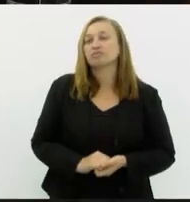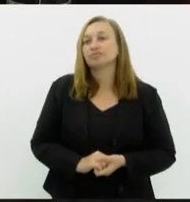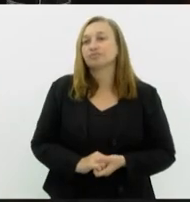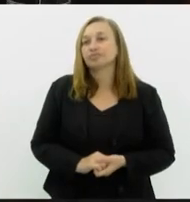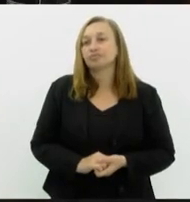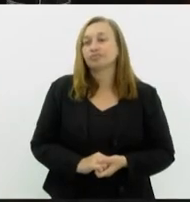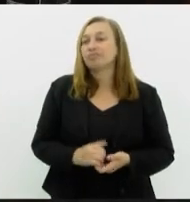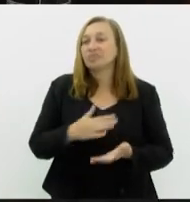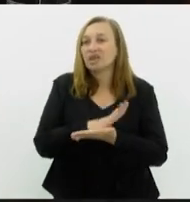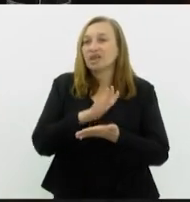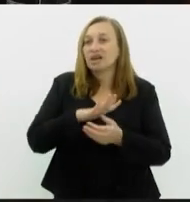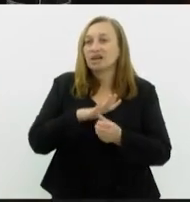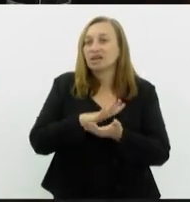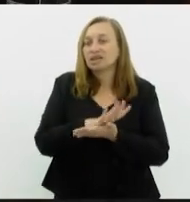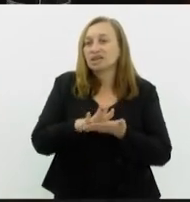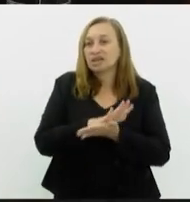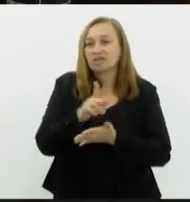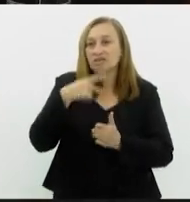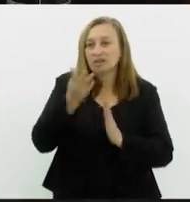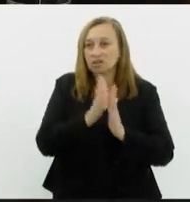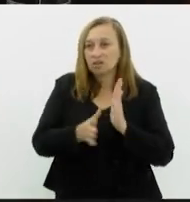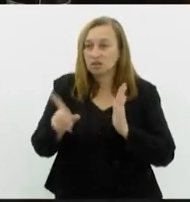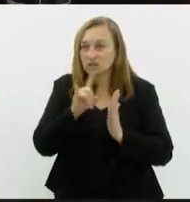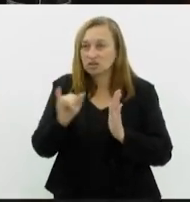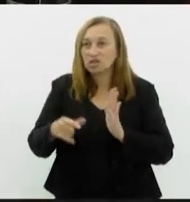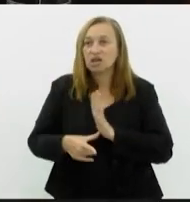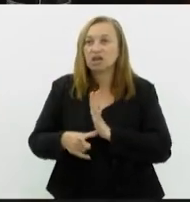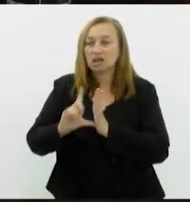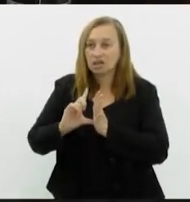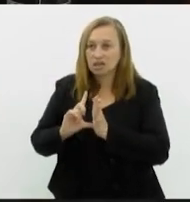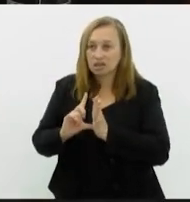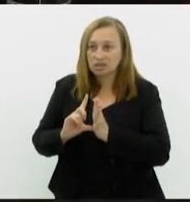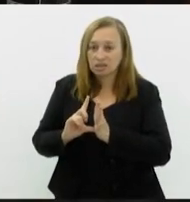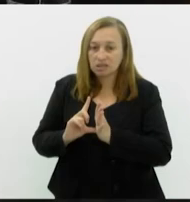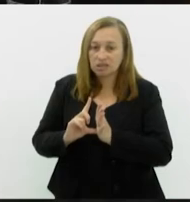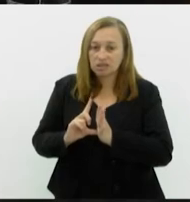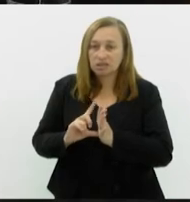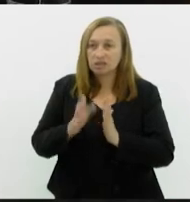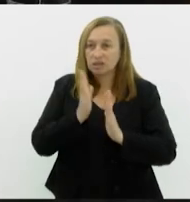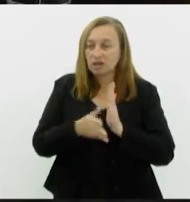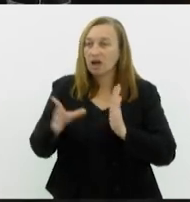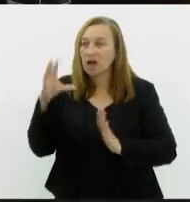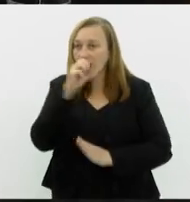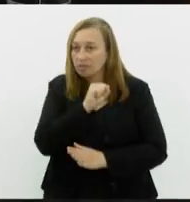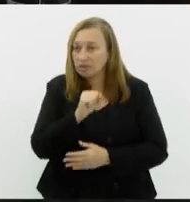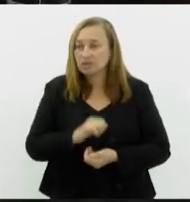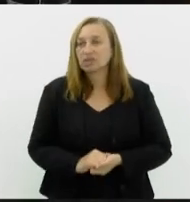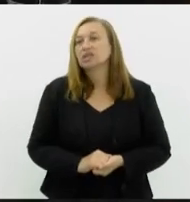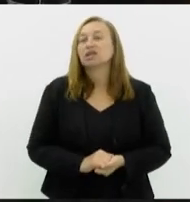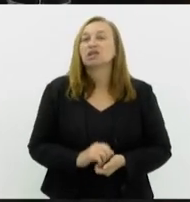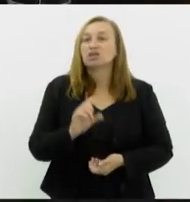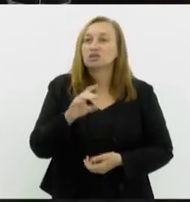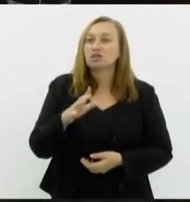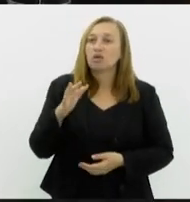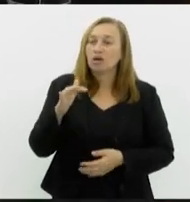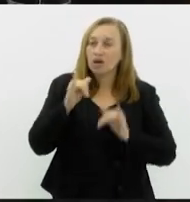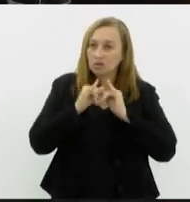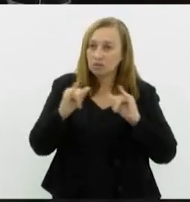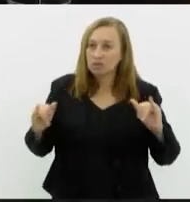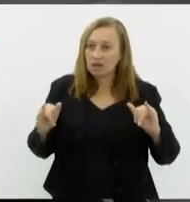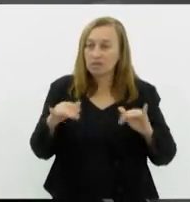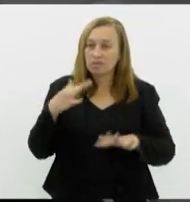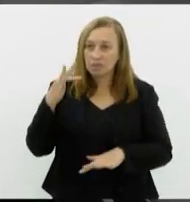sociedade. Nada mais havendo a tratar na ordem do dia, antes, porém, ordem do deputado Rodrigo Amorim. É só um breve anúncio.